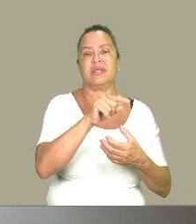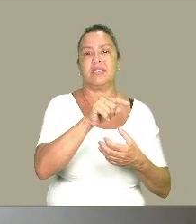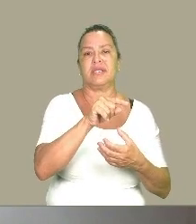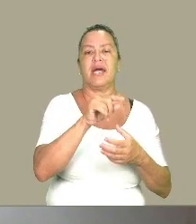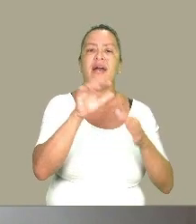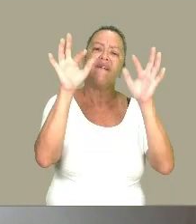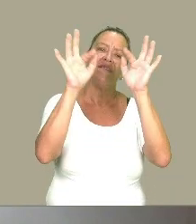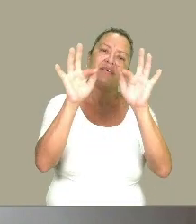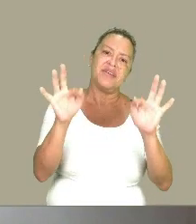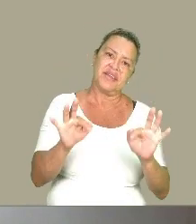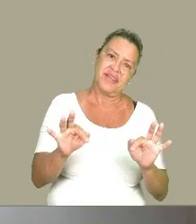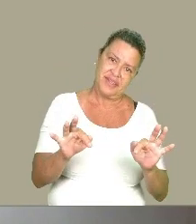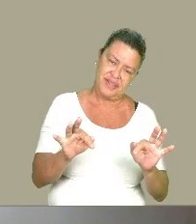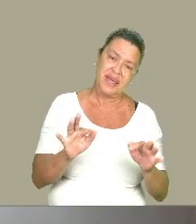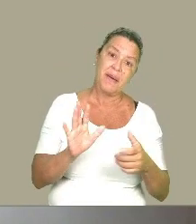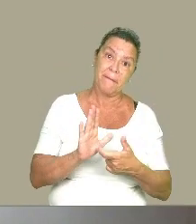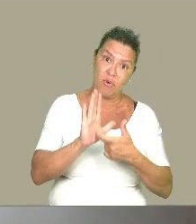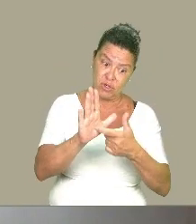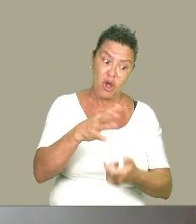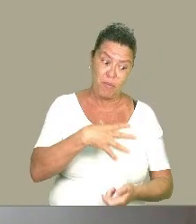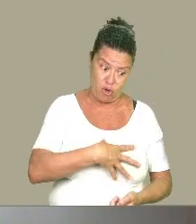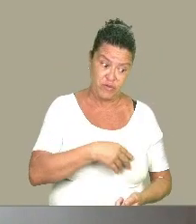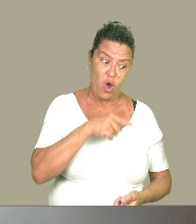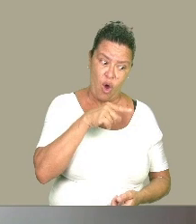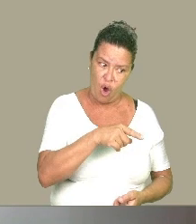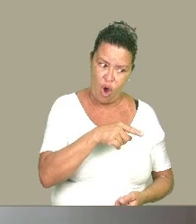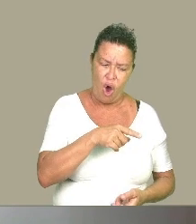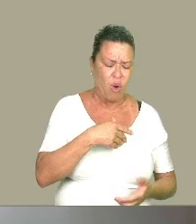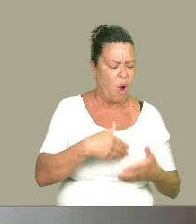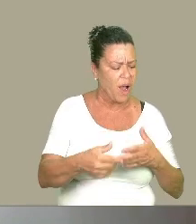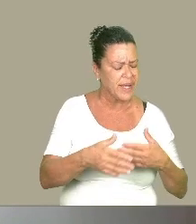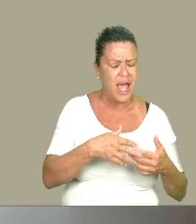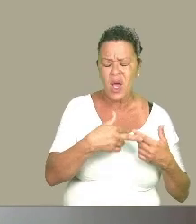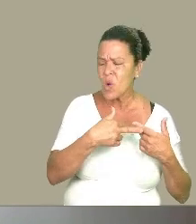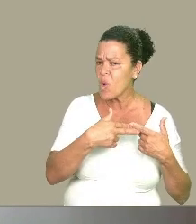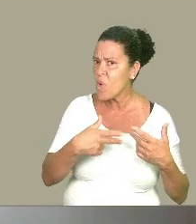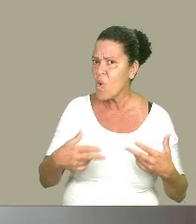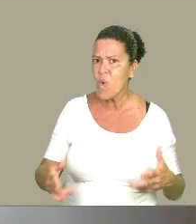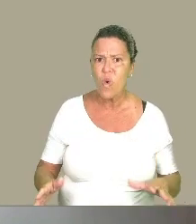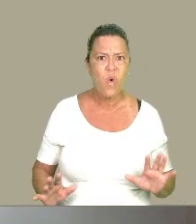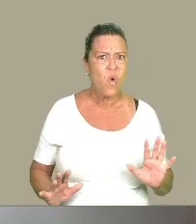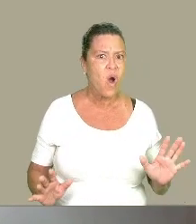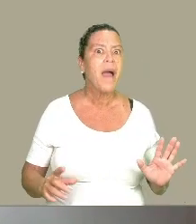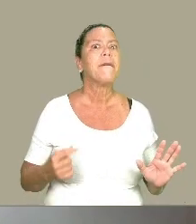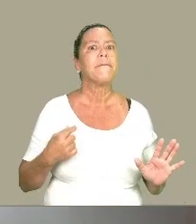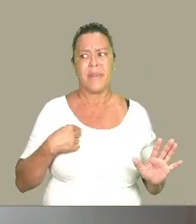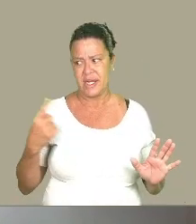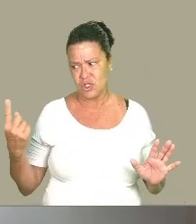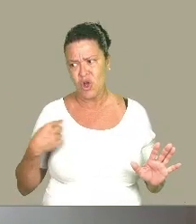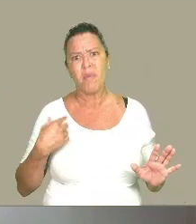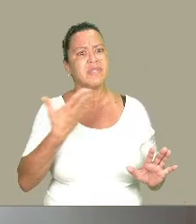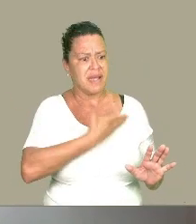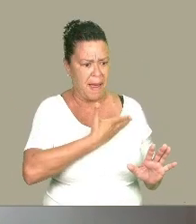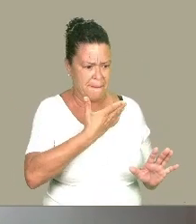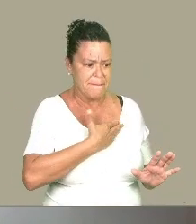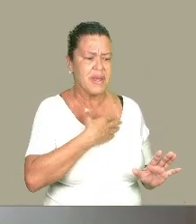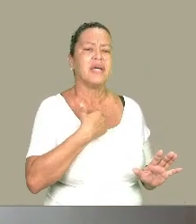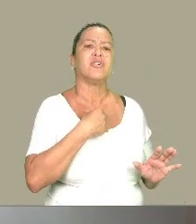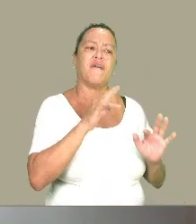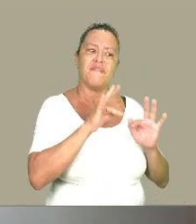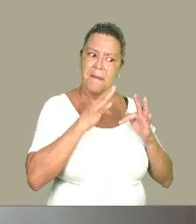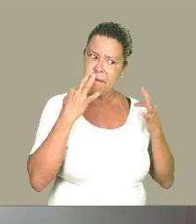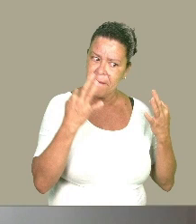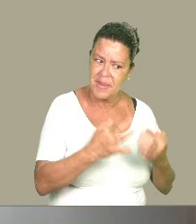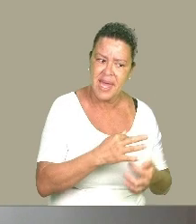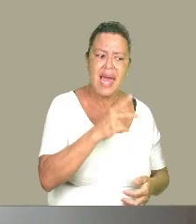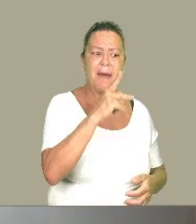feliz, mostrando para os seus filhos que, olha, independente de qualquer coisa, nós ainda somos seus pais, nós ainda